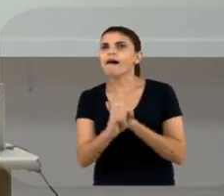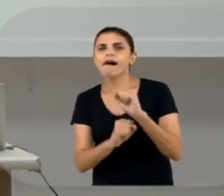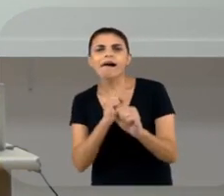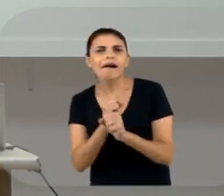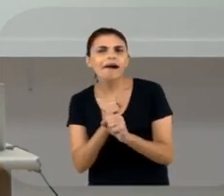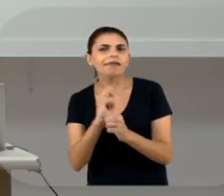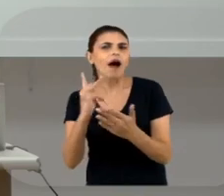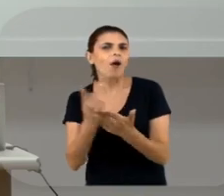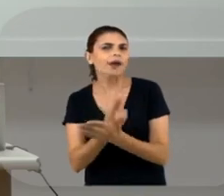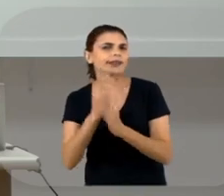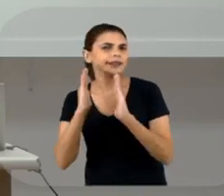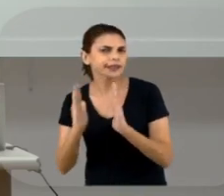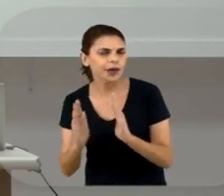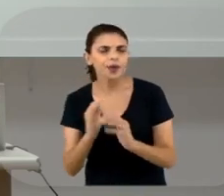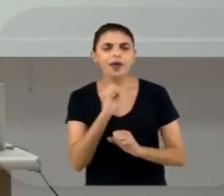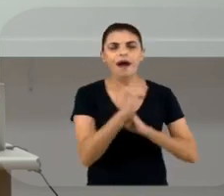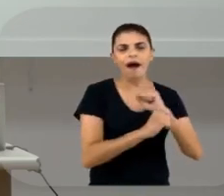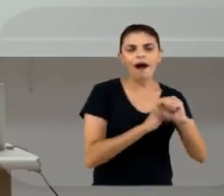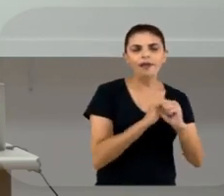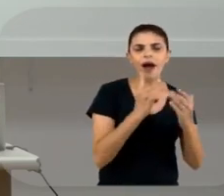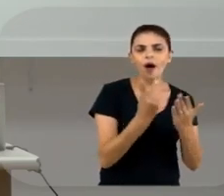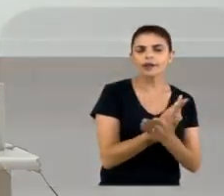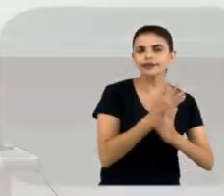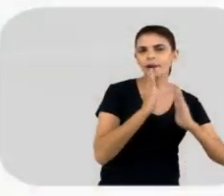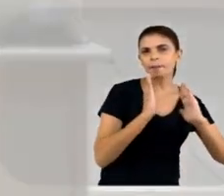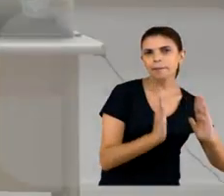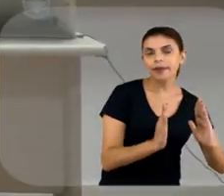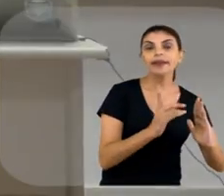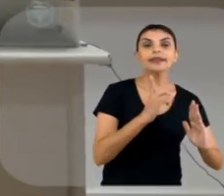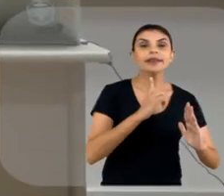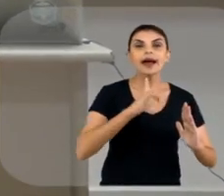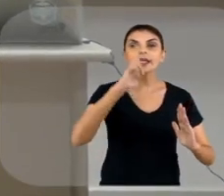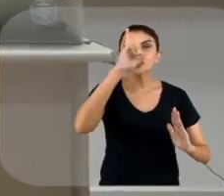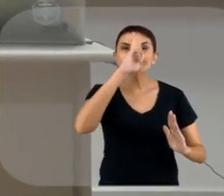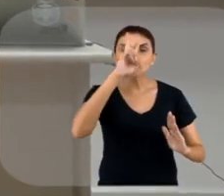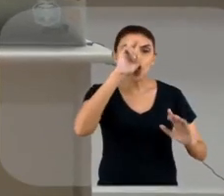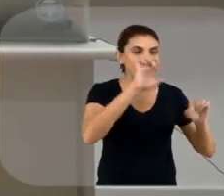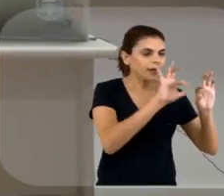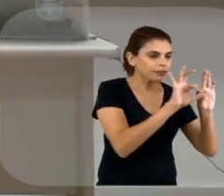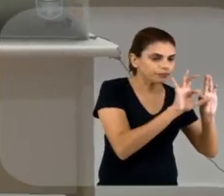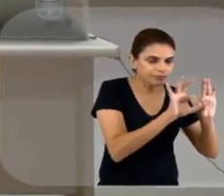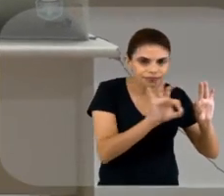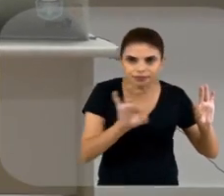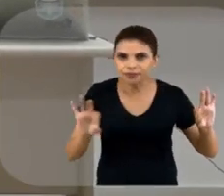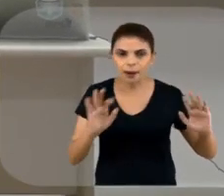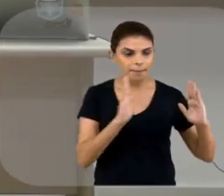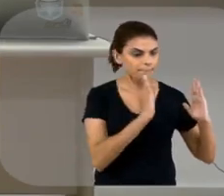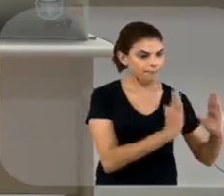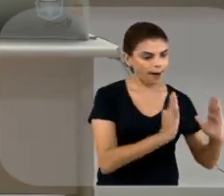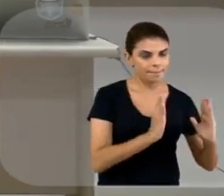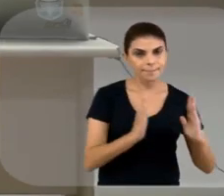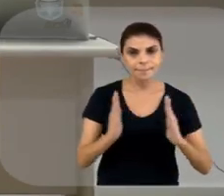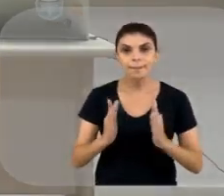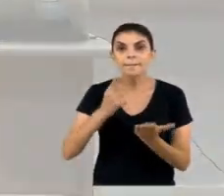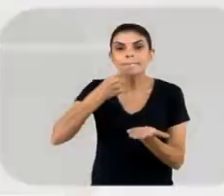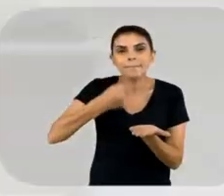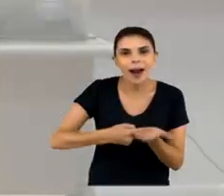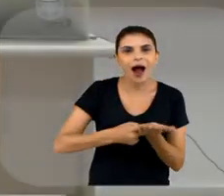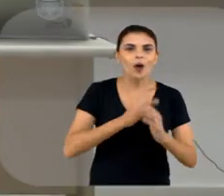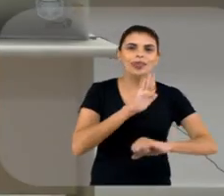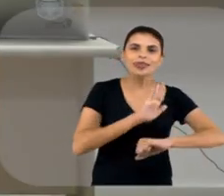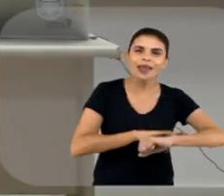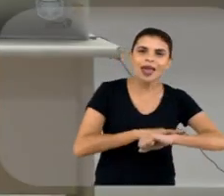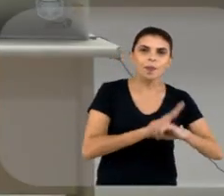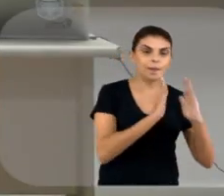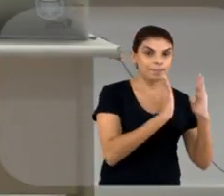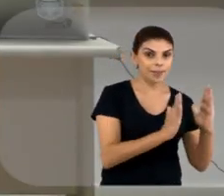ano tal aconteceu isso, no ano tal aconteceu aquilo. Tem ali a questão de marcos temporais.